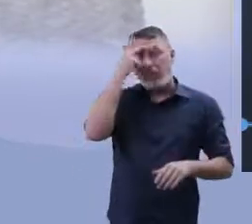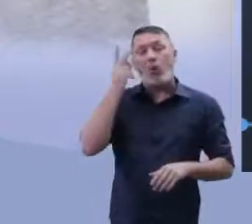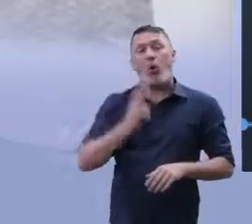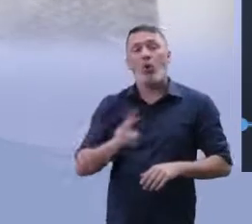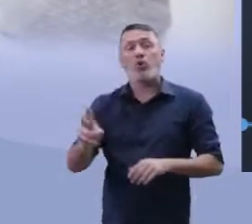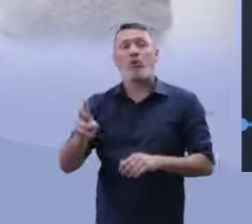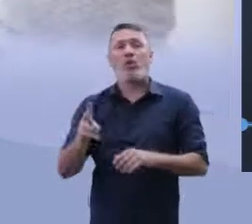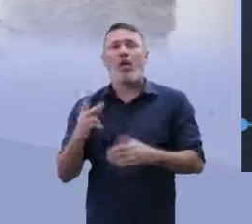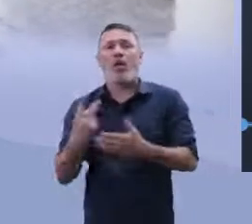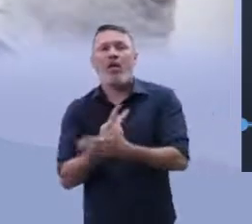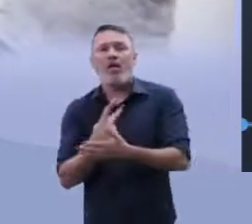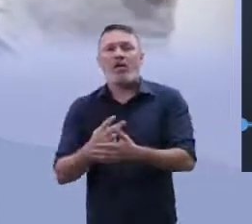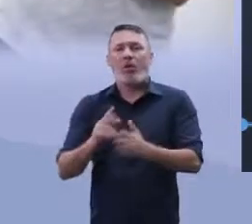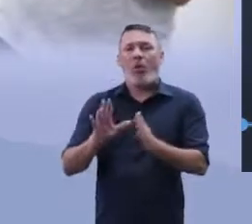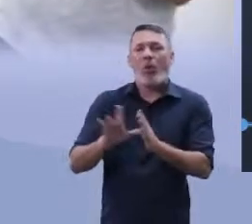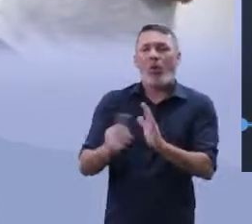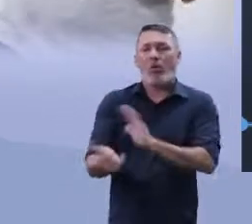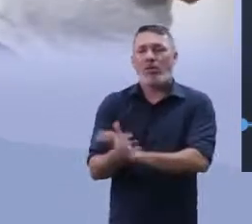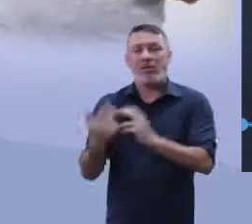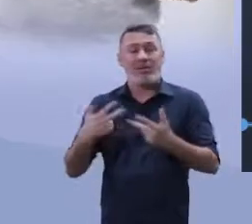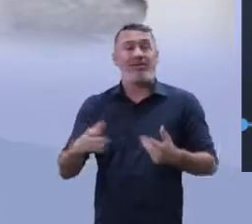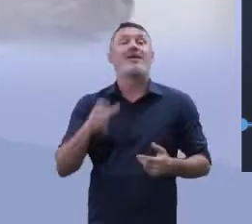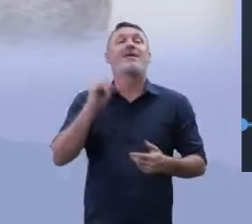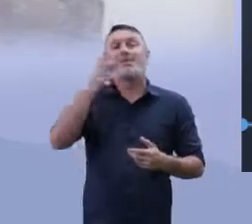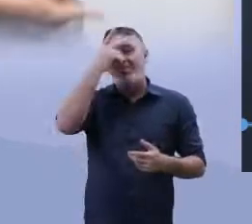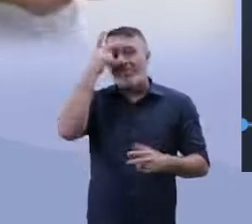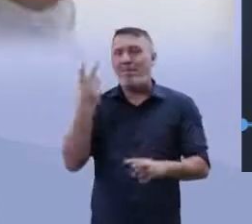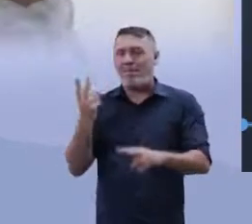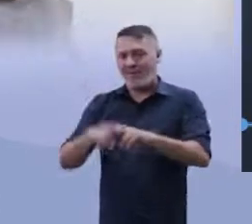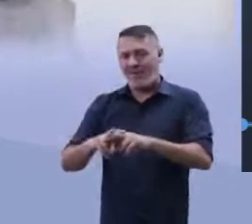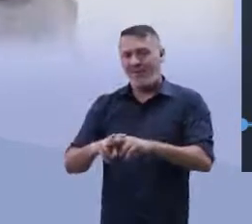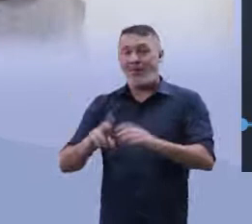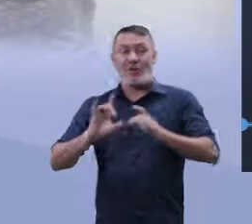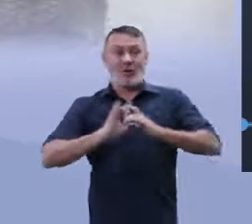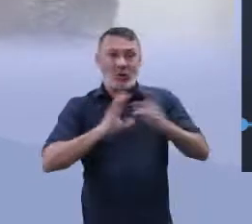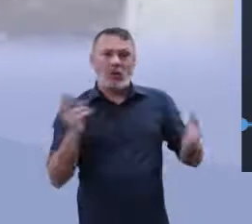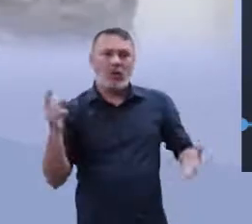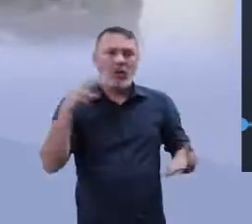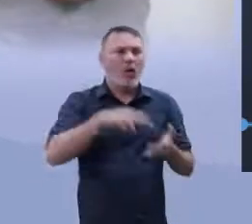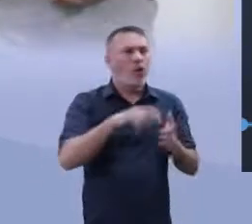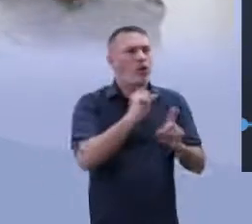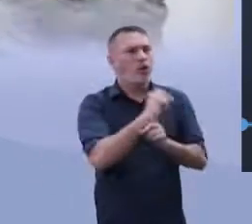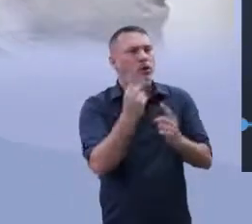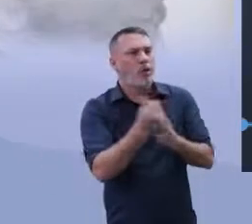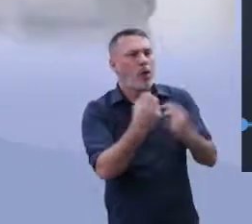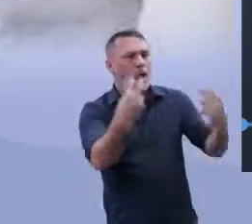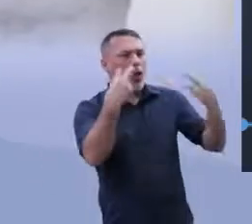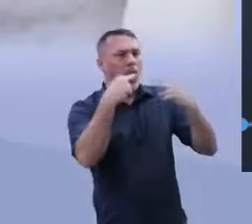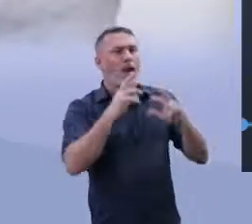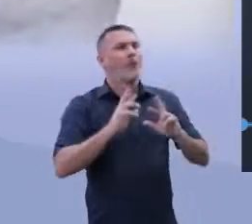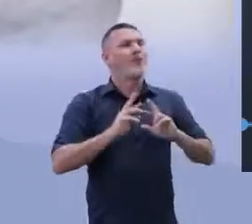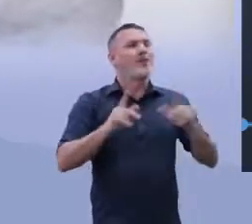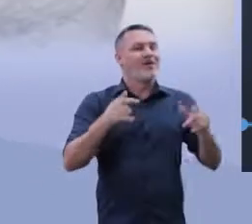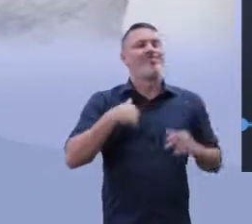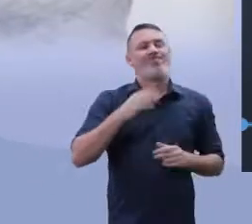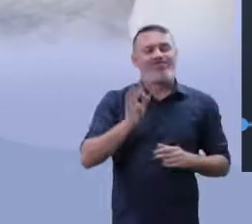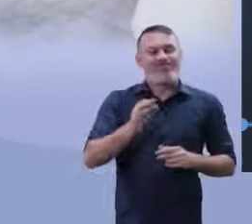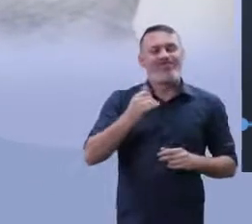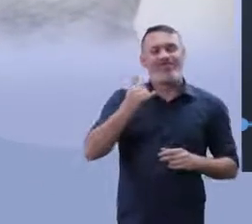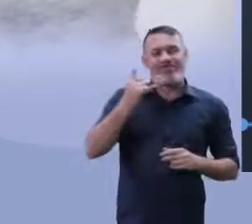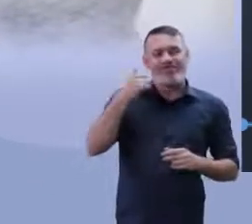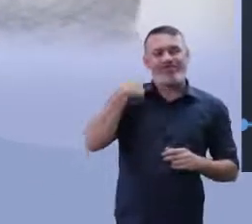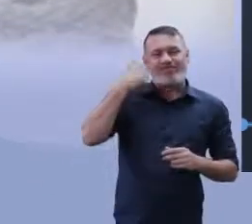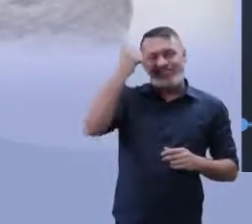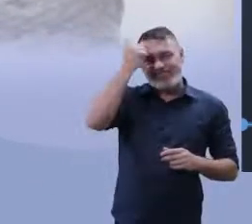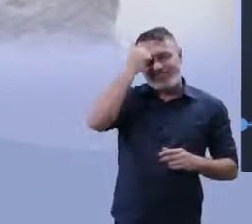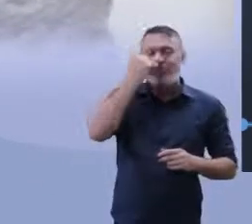criminalidade, principalmente esse indivíduo que já foi preso. Quando ele voltar para a sociedade, ele tem uma nova visão, ele pensa assim, cara, eu errei, eu preciso